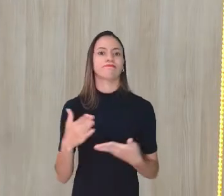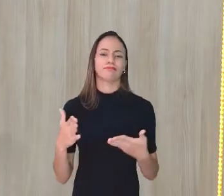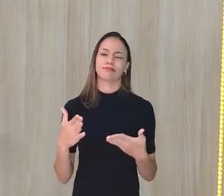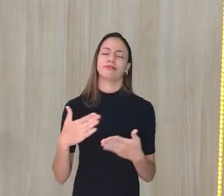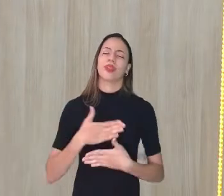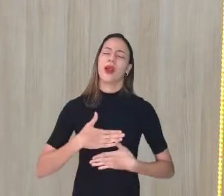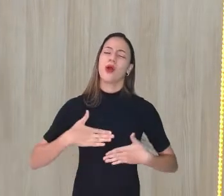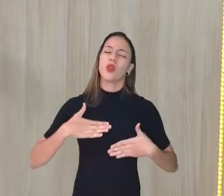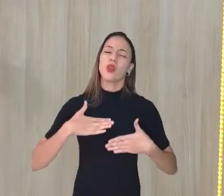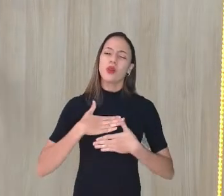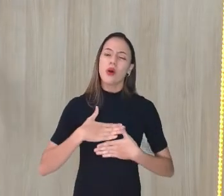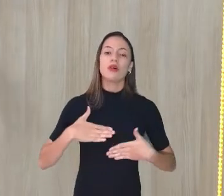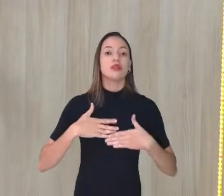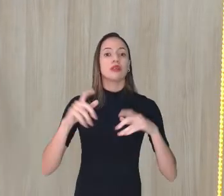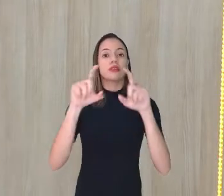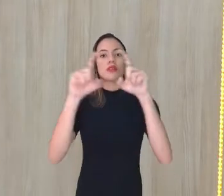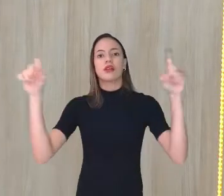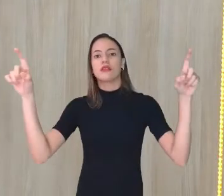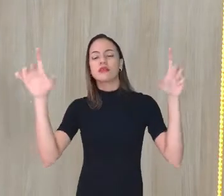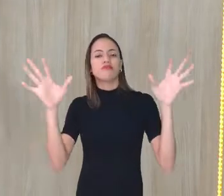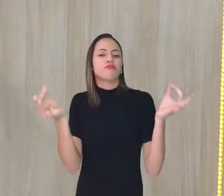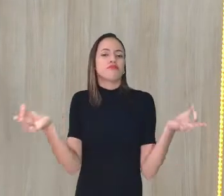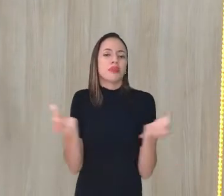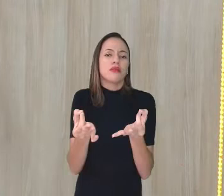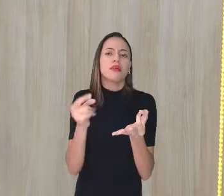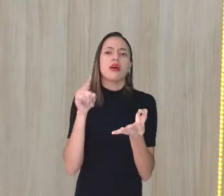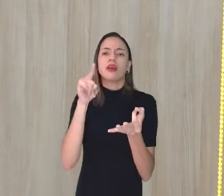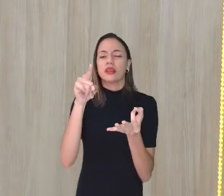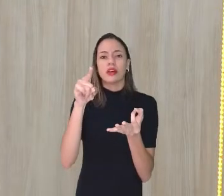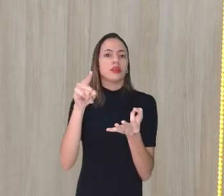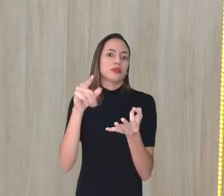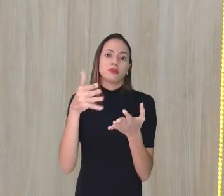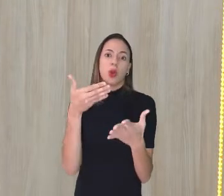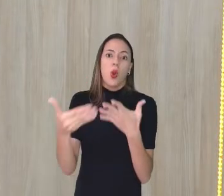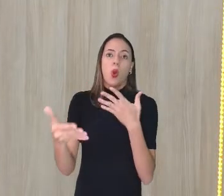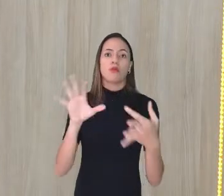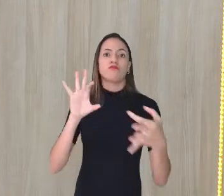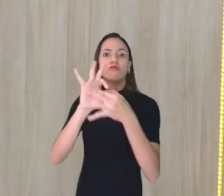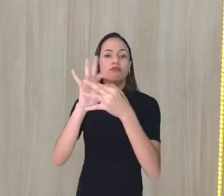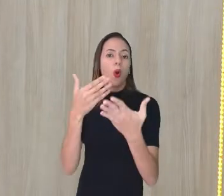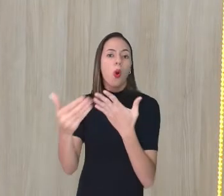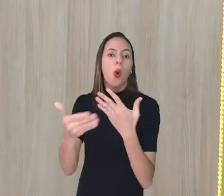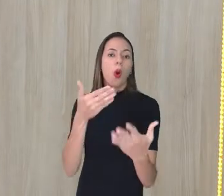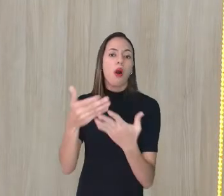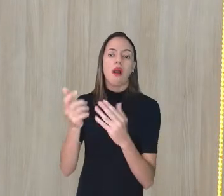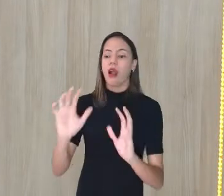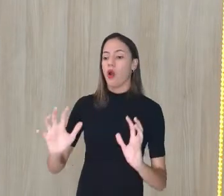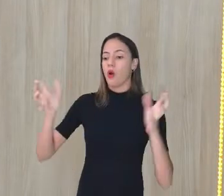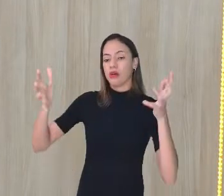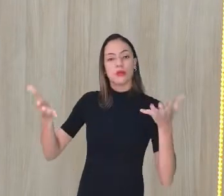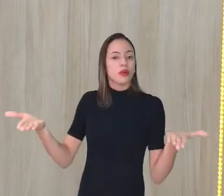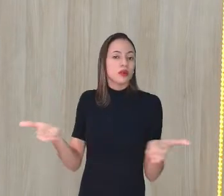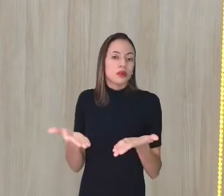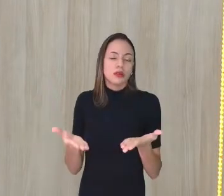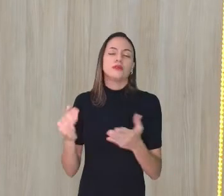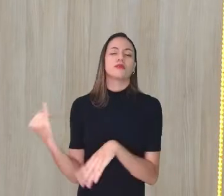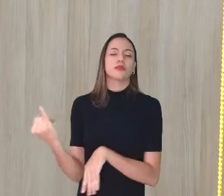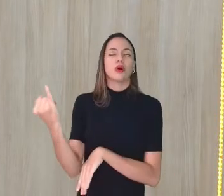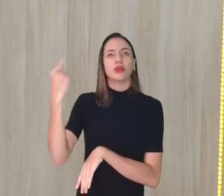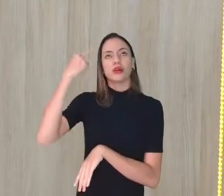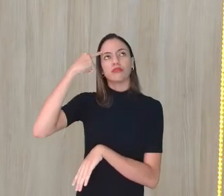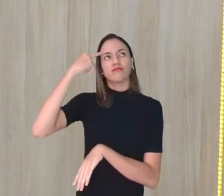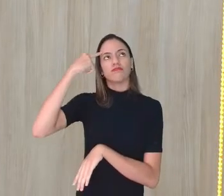essa frase, porque essa frase é perfeita. Ela cabe perfeitamente em tudo que está acontecendo hoje em dia. E é importante que a gente